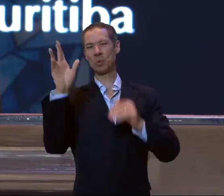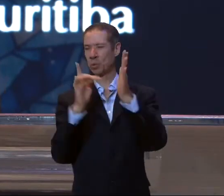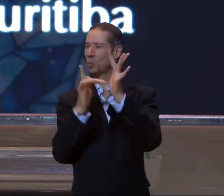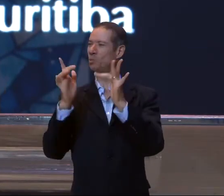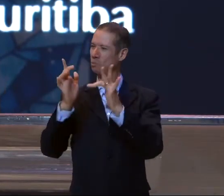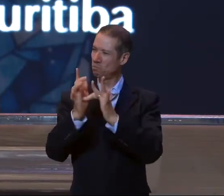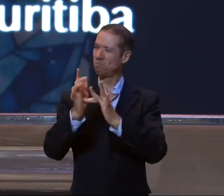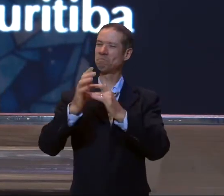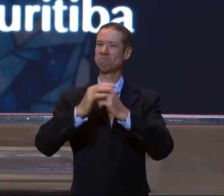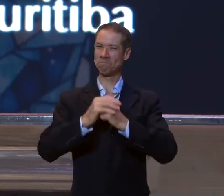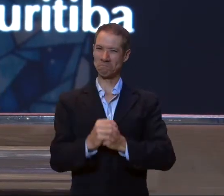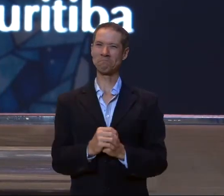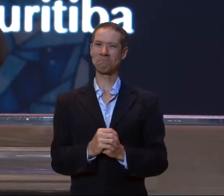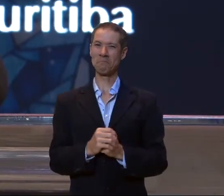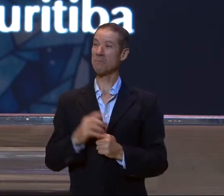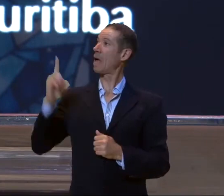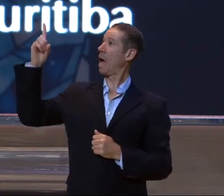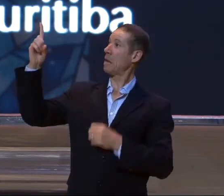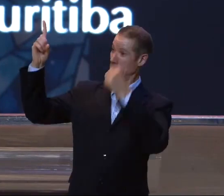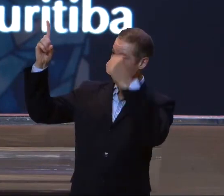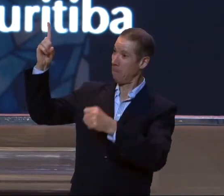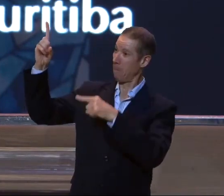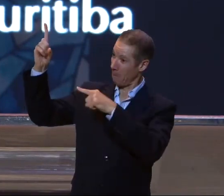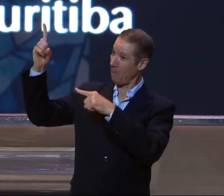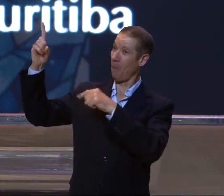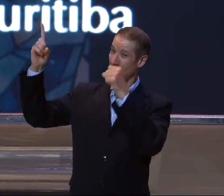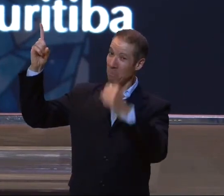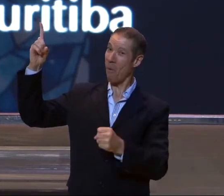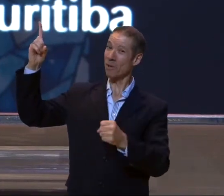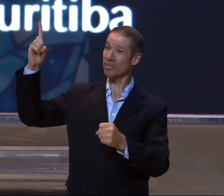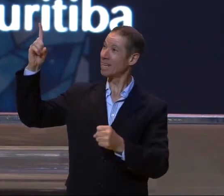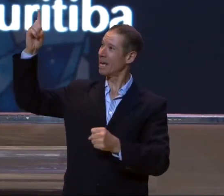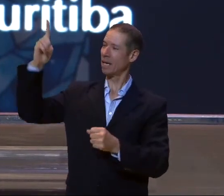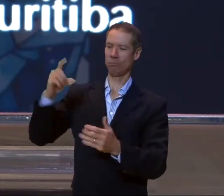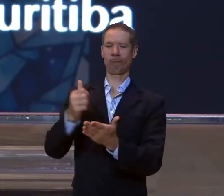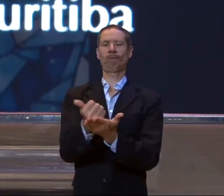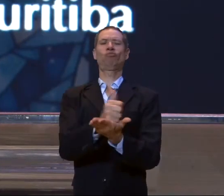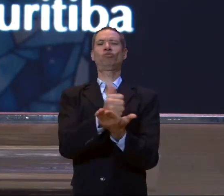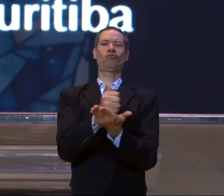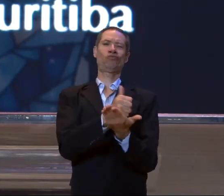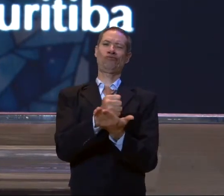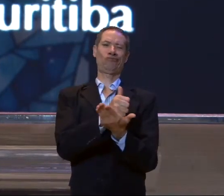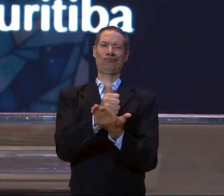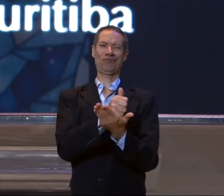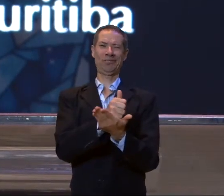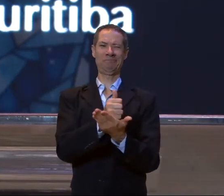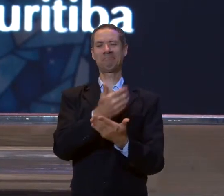Jesus. Ele pode. Ele está no controle.